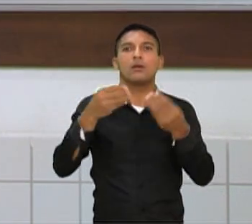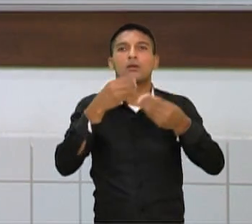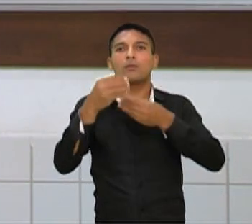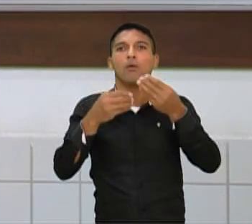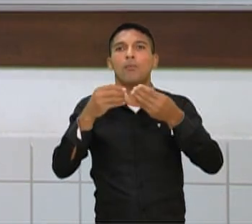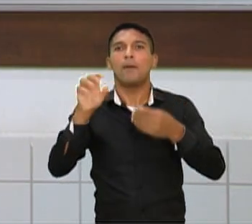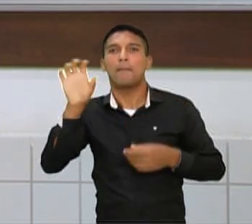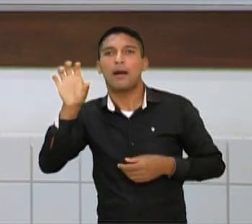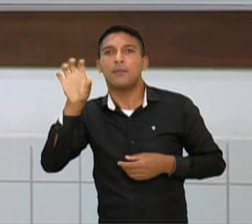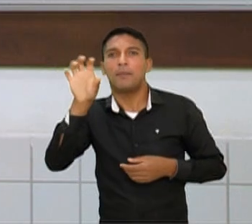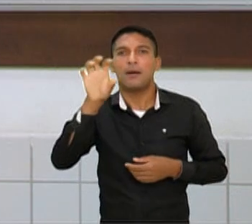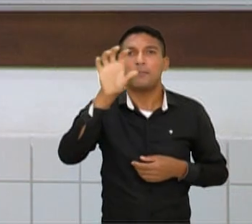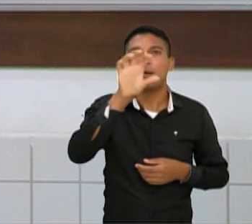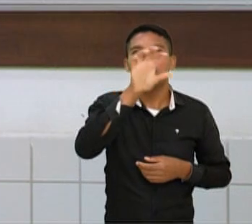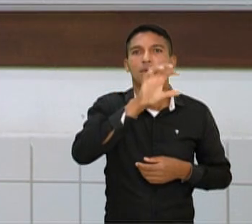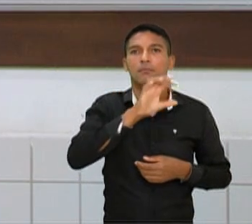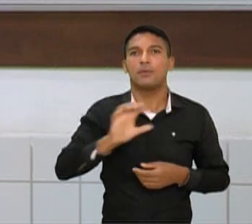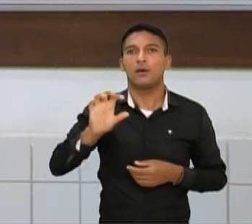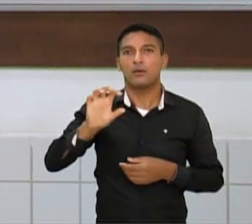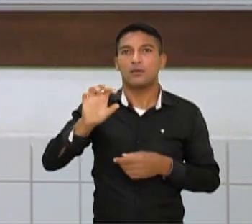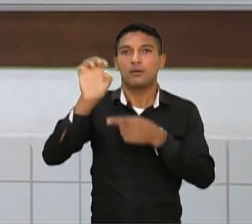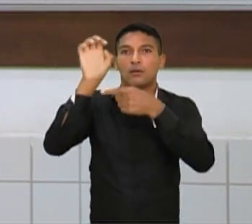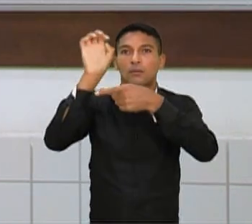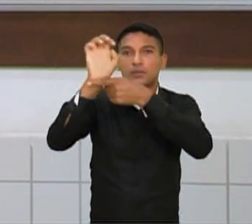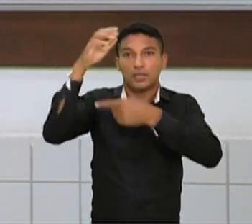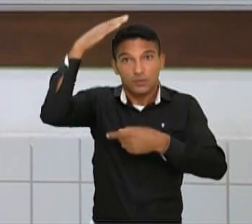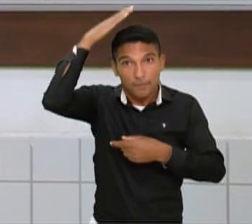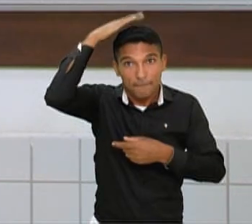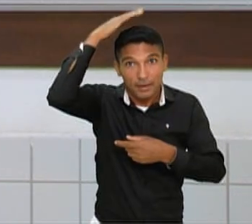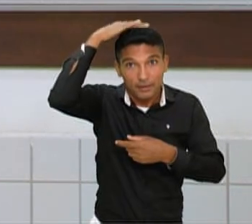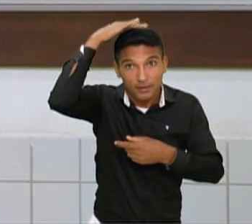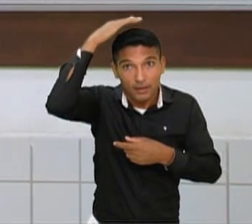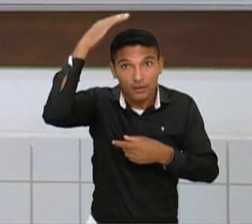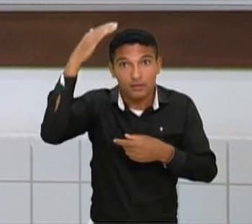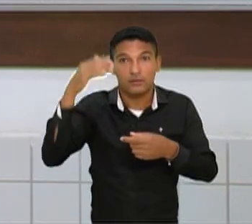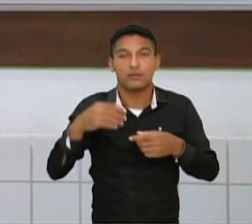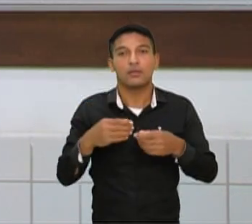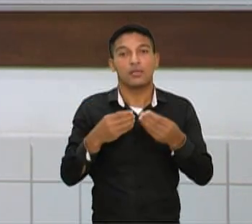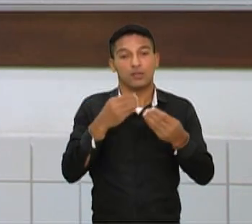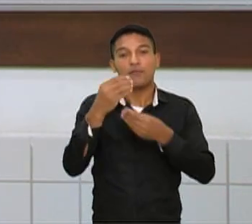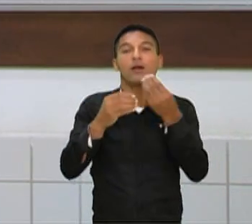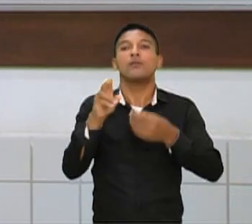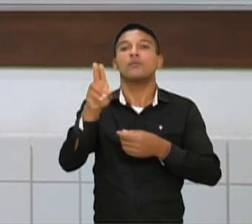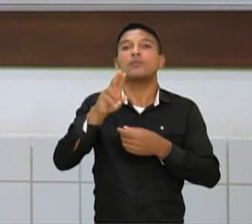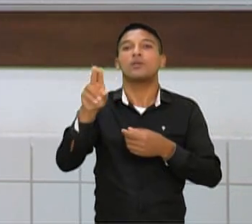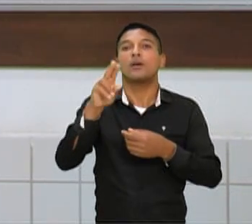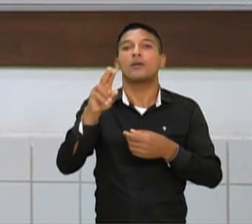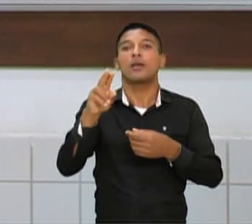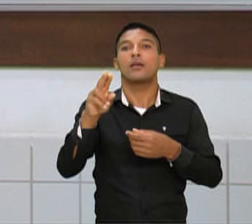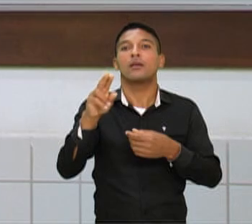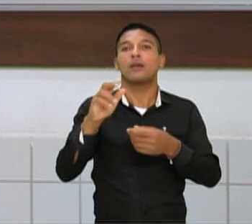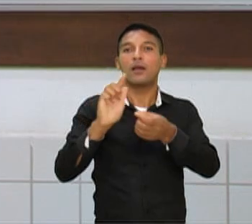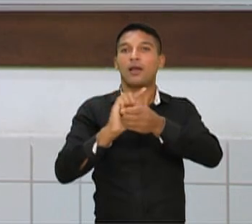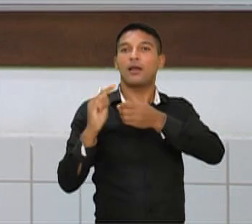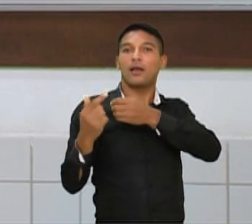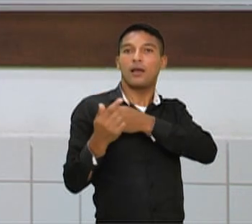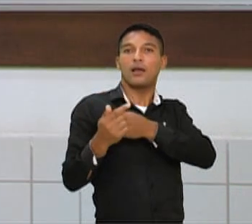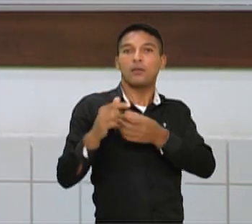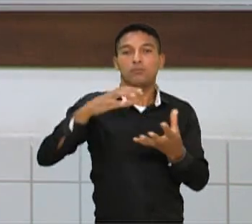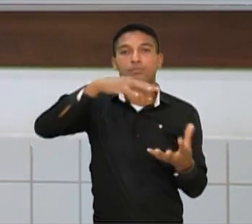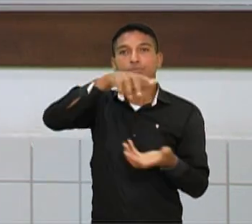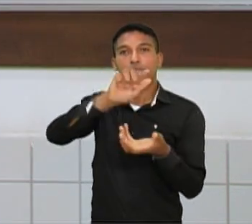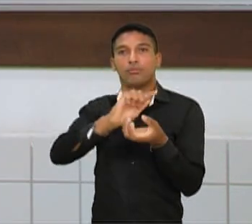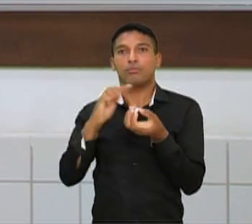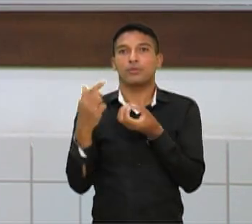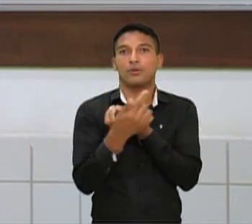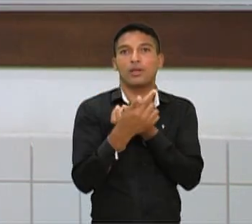ocupação, principalmente usando como base o aspecto geográfico. Para isso vamos usar muitos mapas, vocês vão